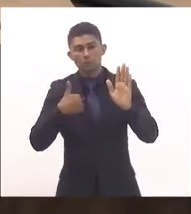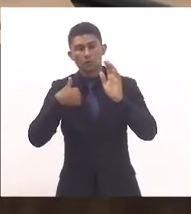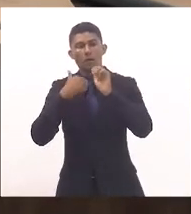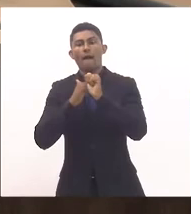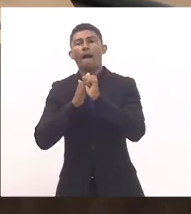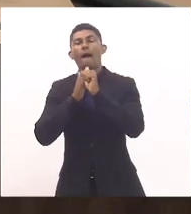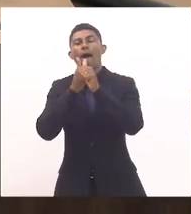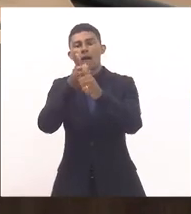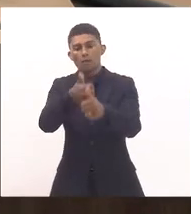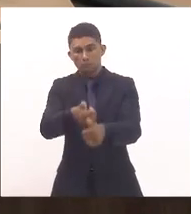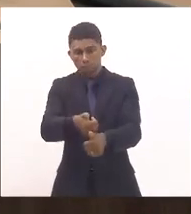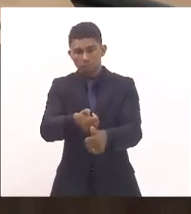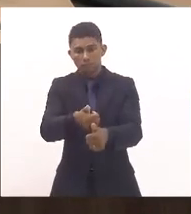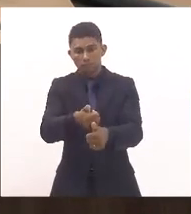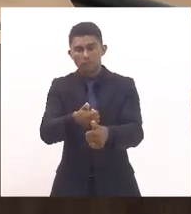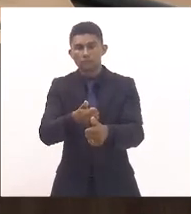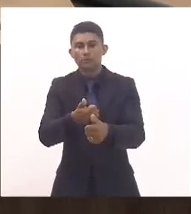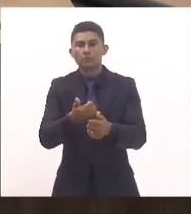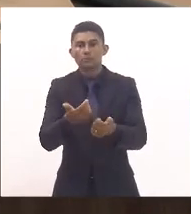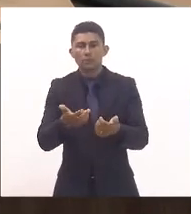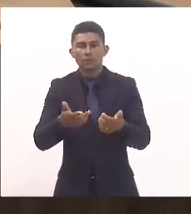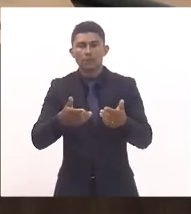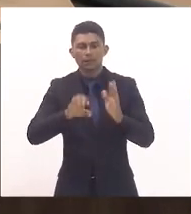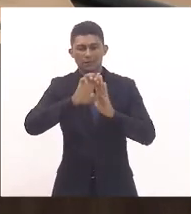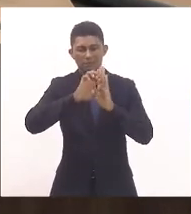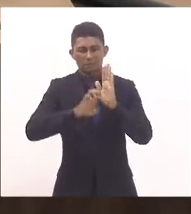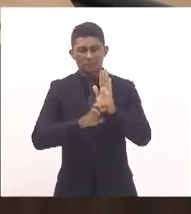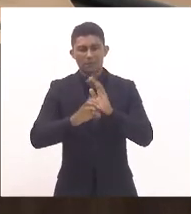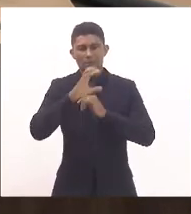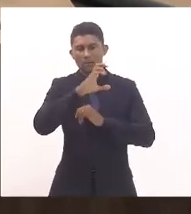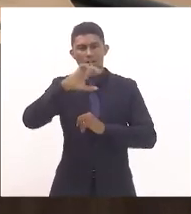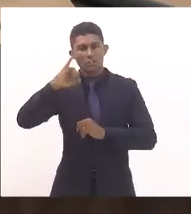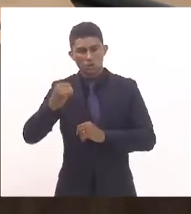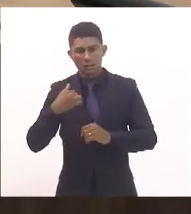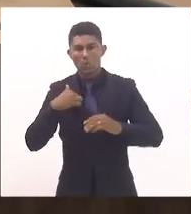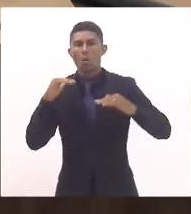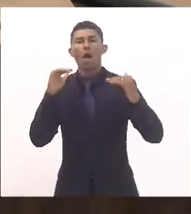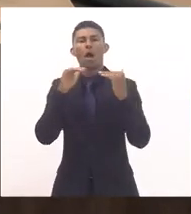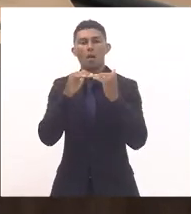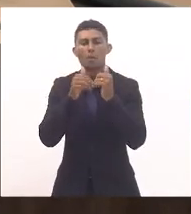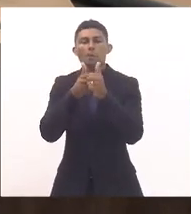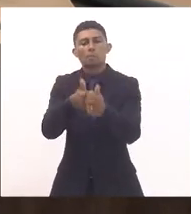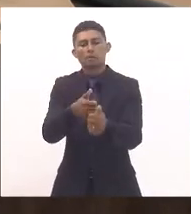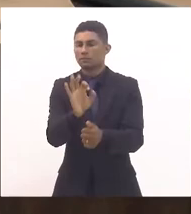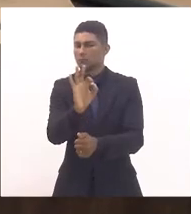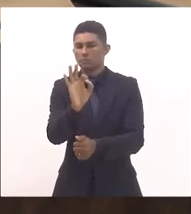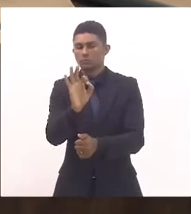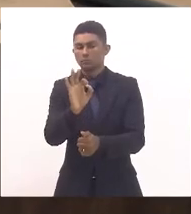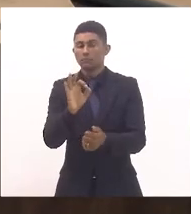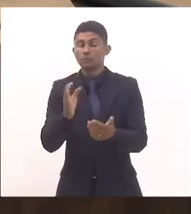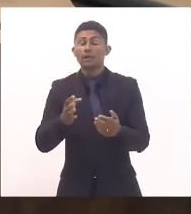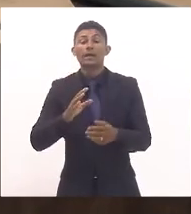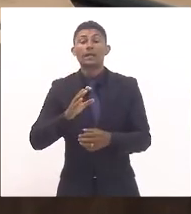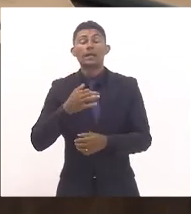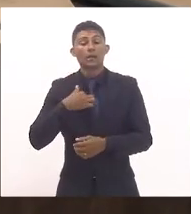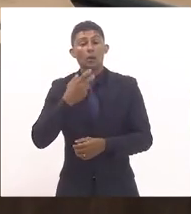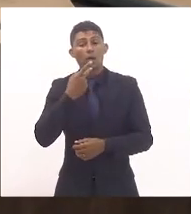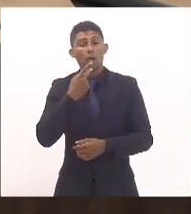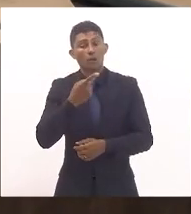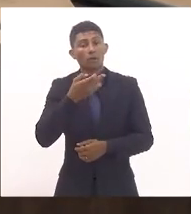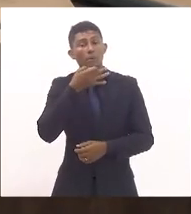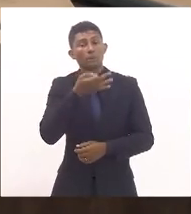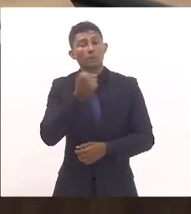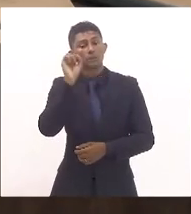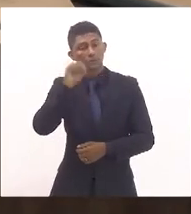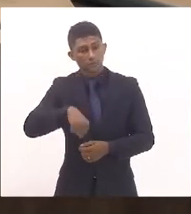acompanhando o parecer com emenda da CCJ. Deu para entender? Parecer está sendo favorável ao mérito do